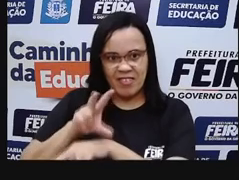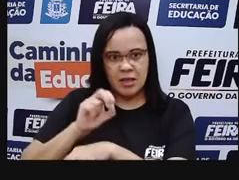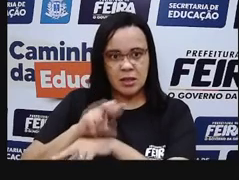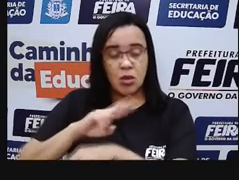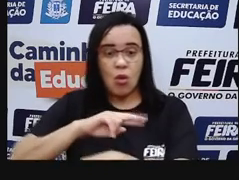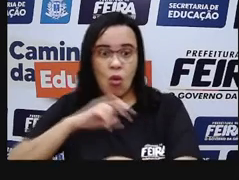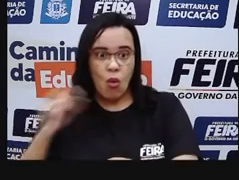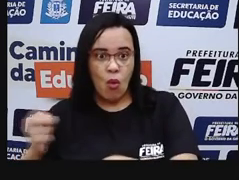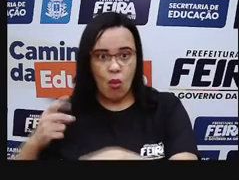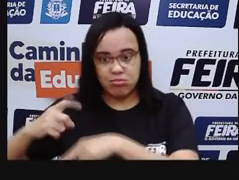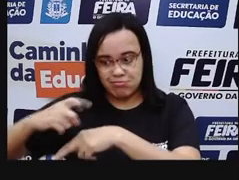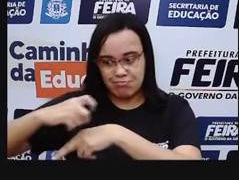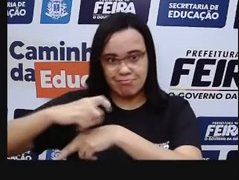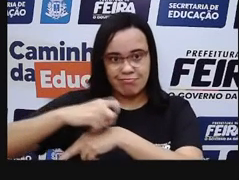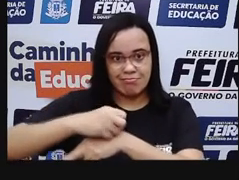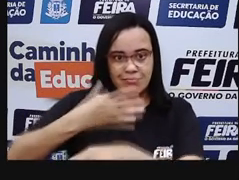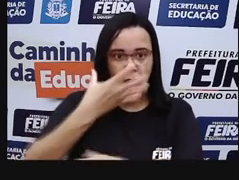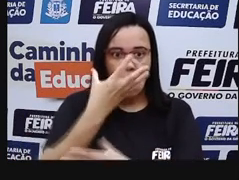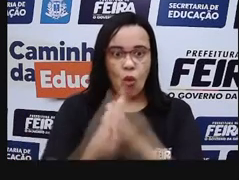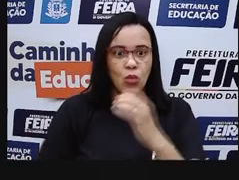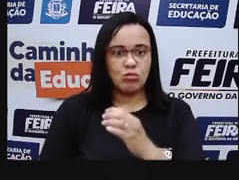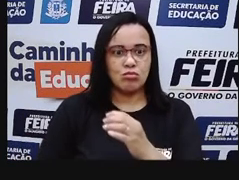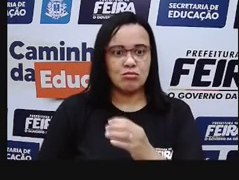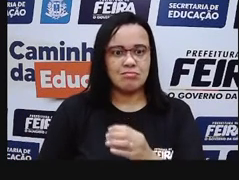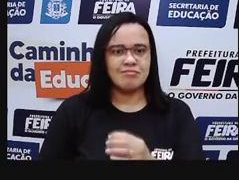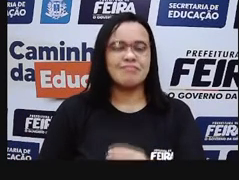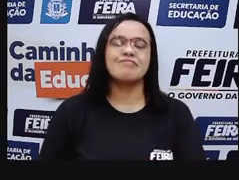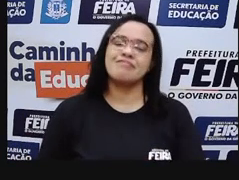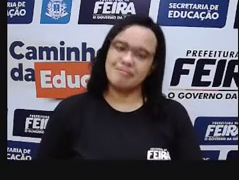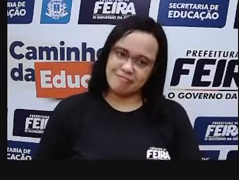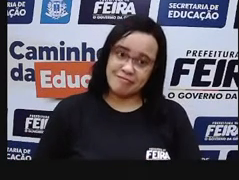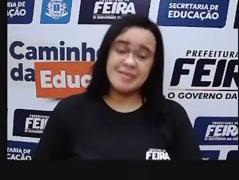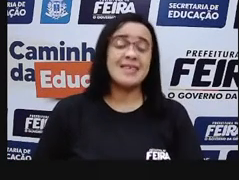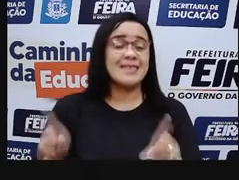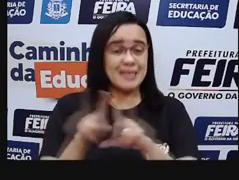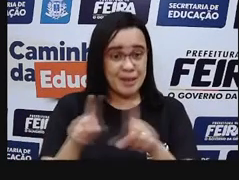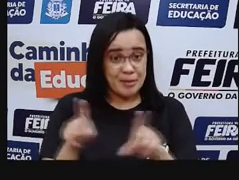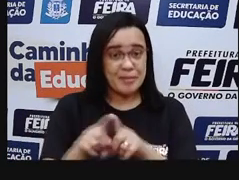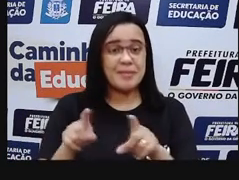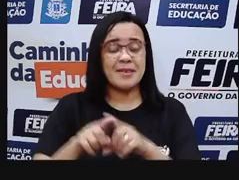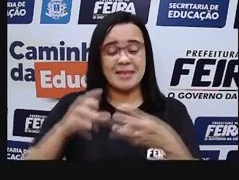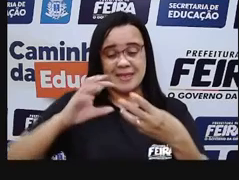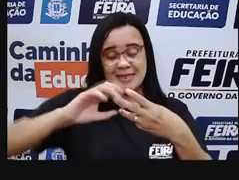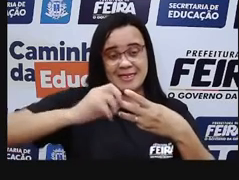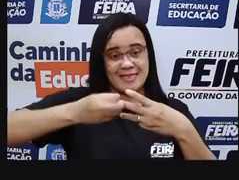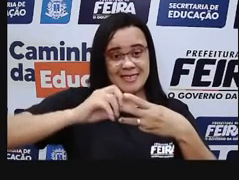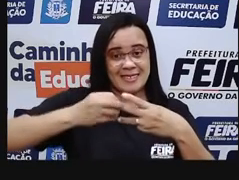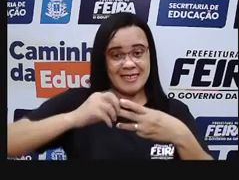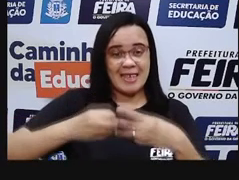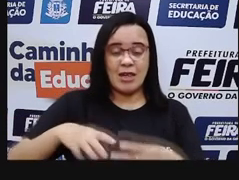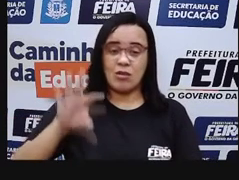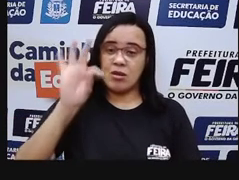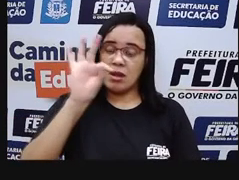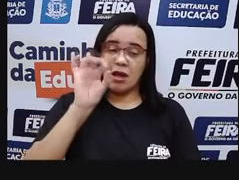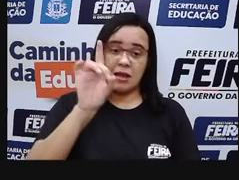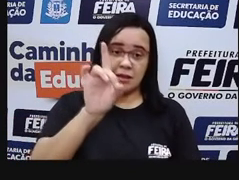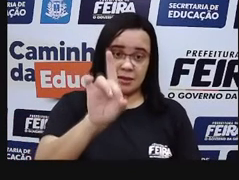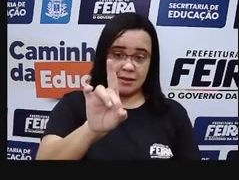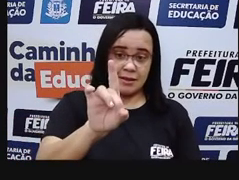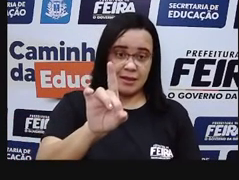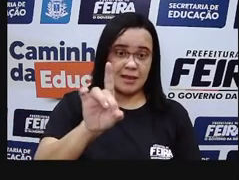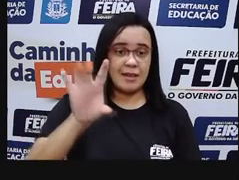causando e a gente tem também as células b e t o que que são essas células baby